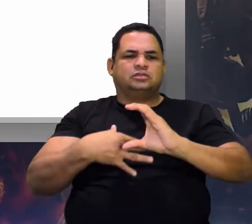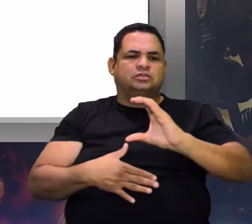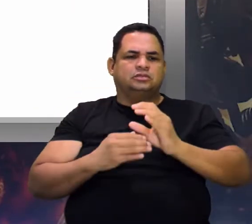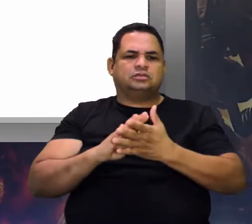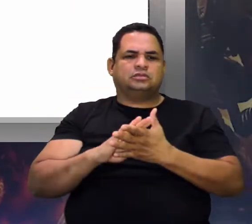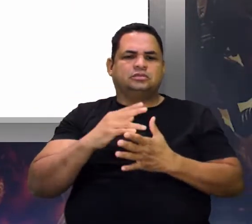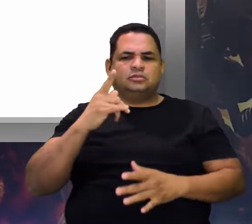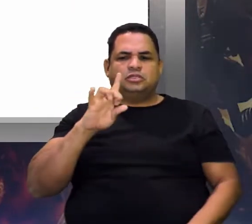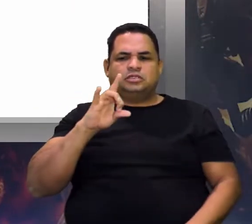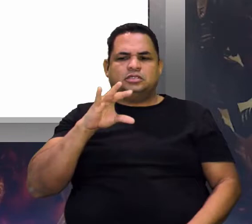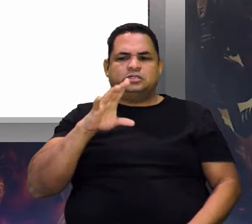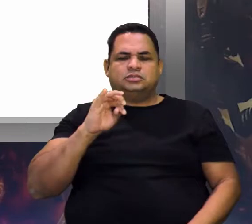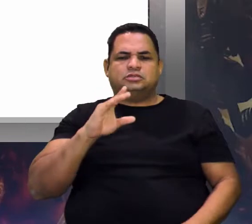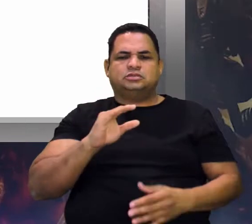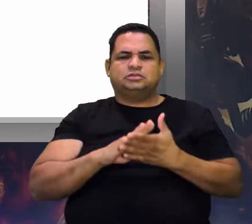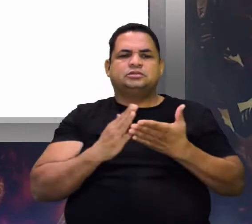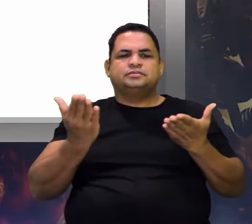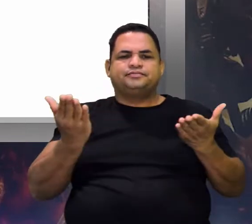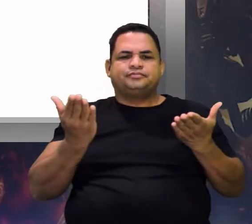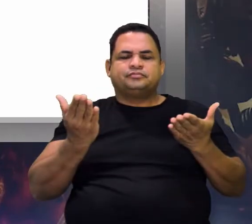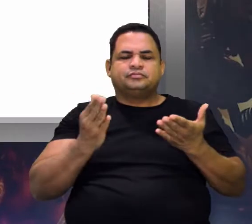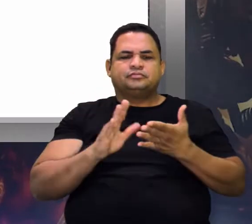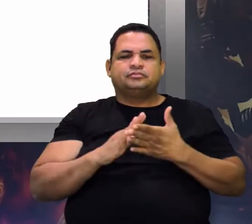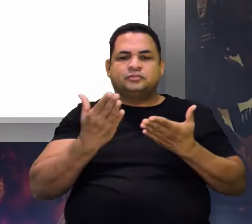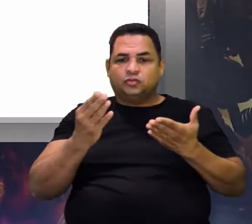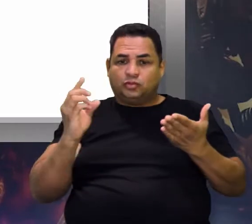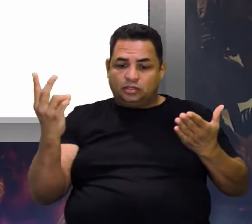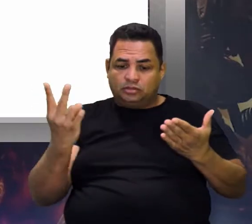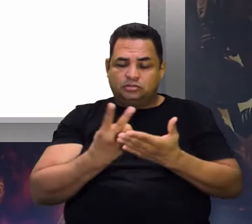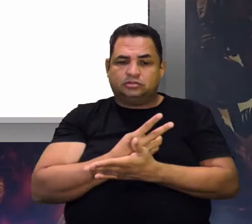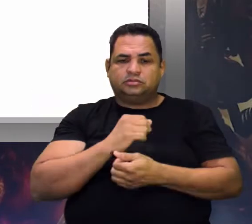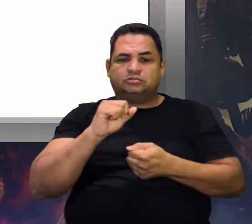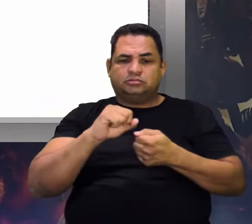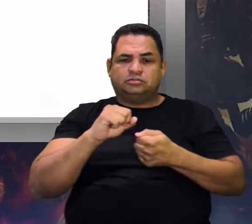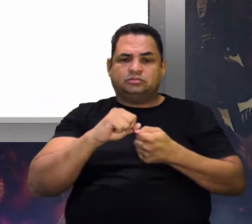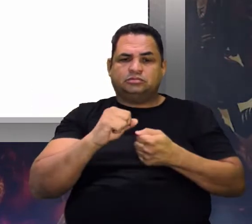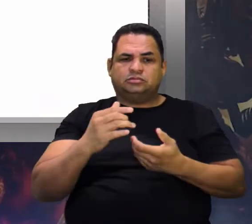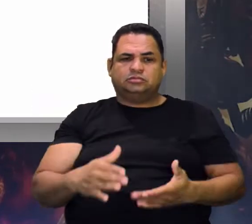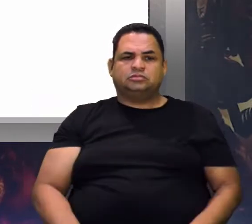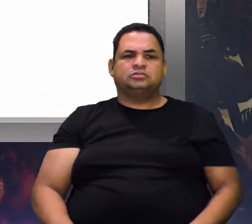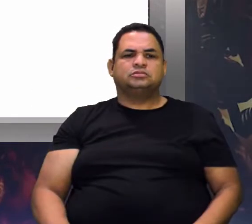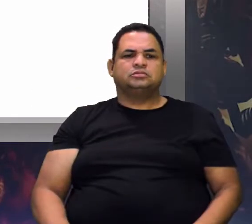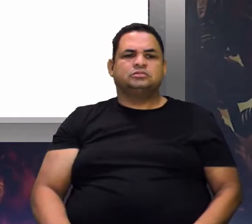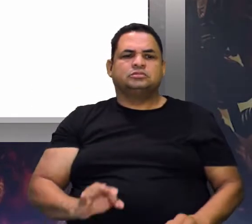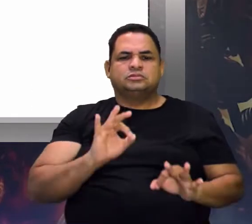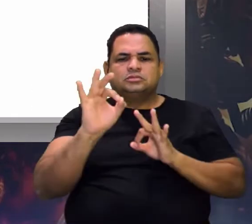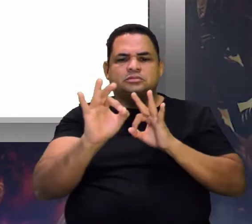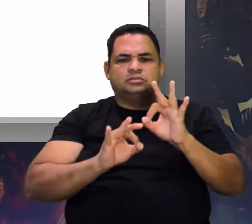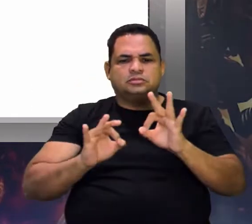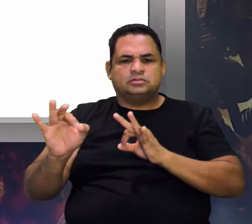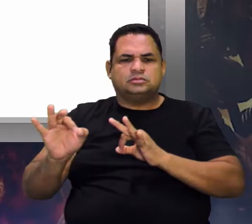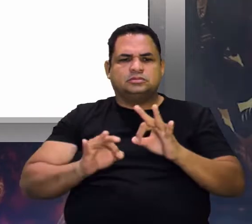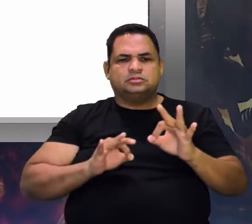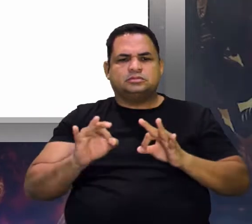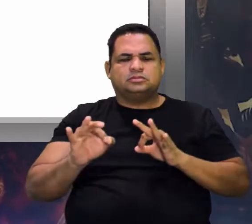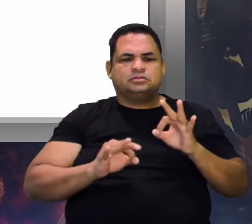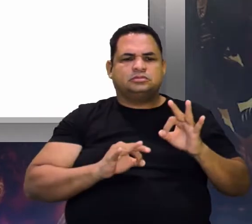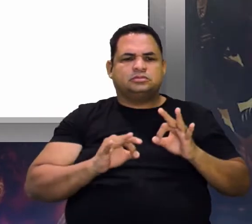politeísta. Então, esses são legados deixados por Roma. Essa organização